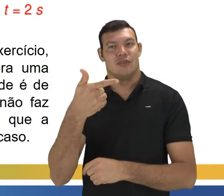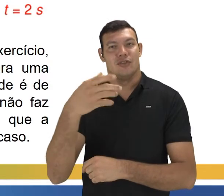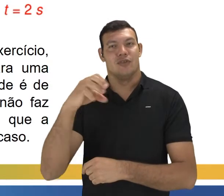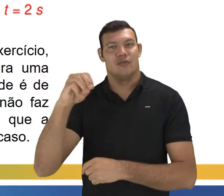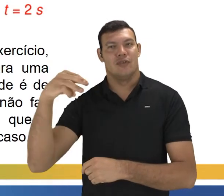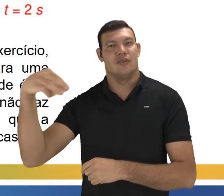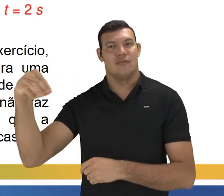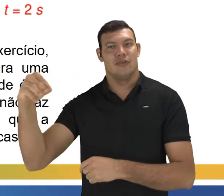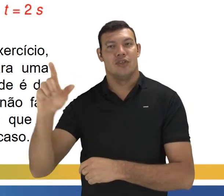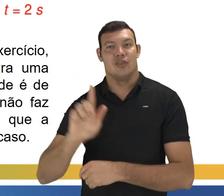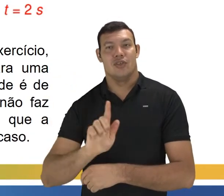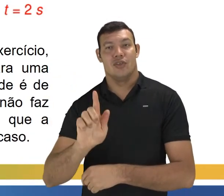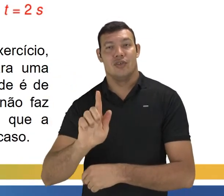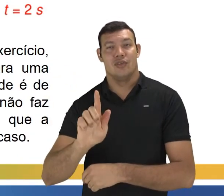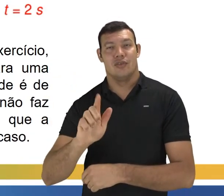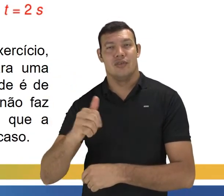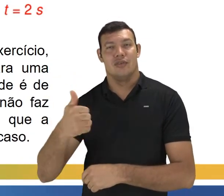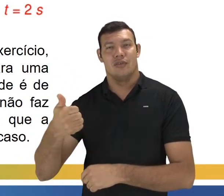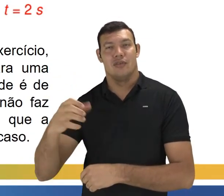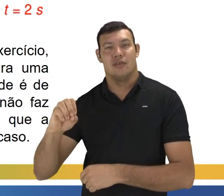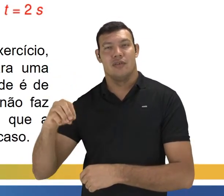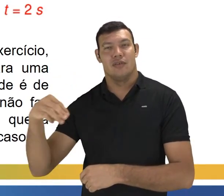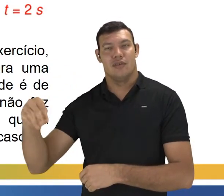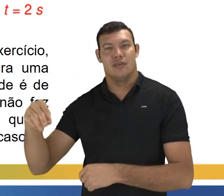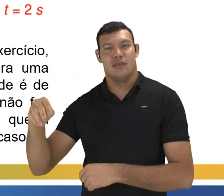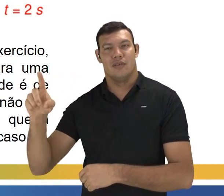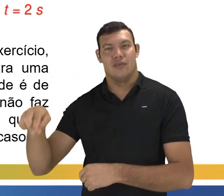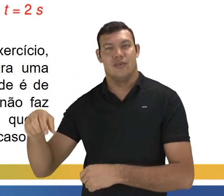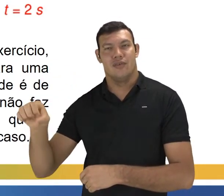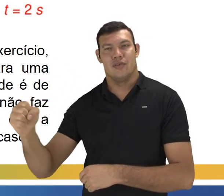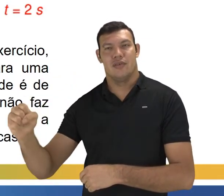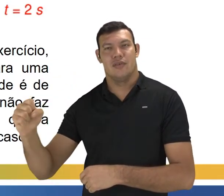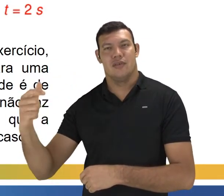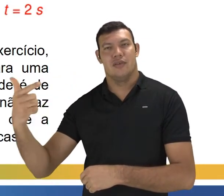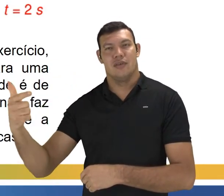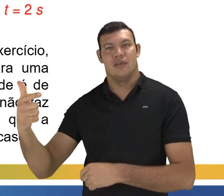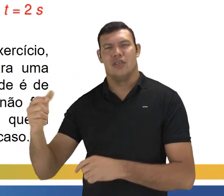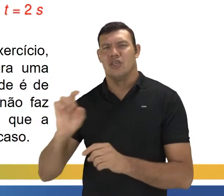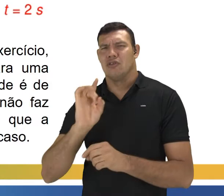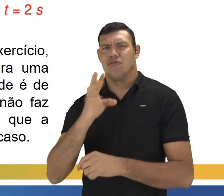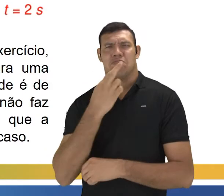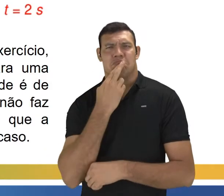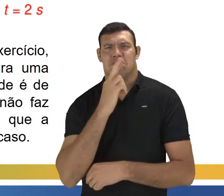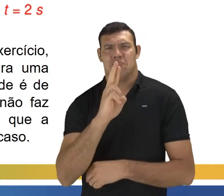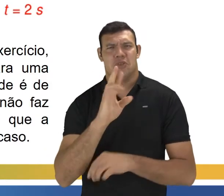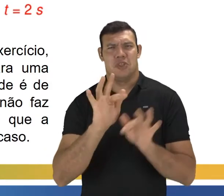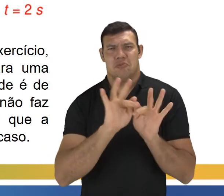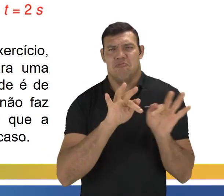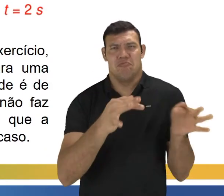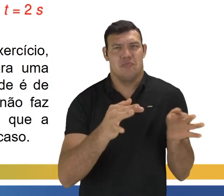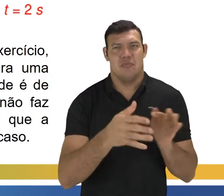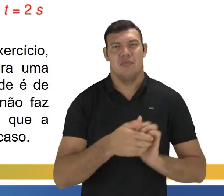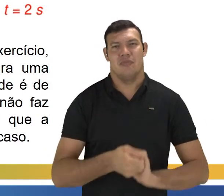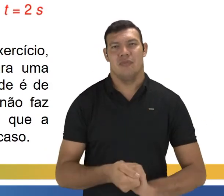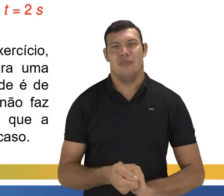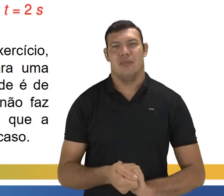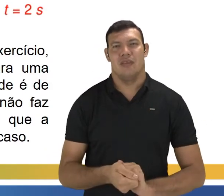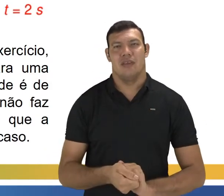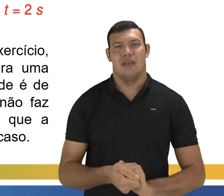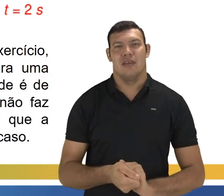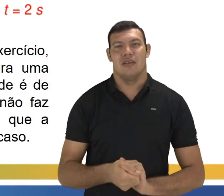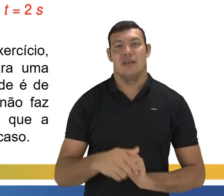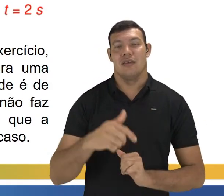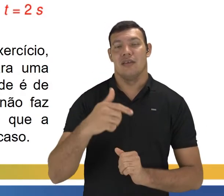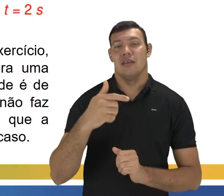corretos então h é a altura é 20 metros g é a gravidade é 10 m por segundo ao quadrado e o